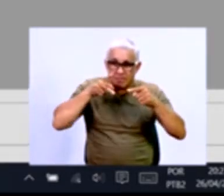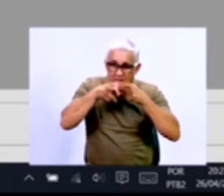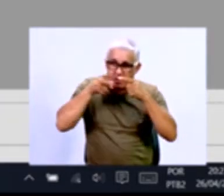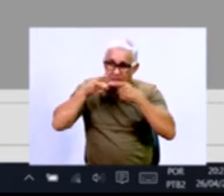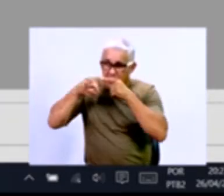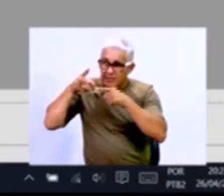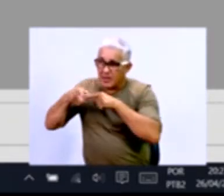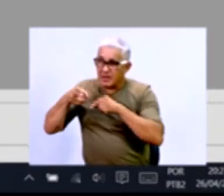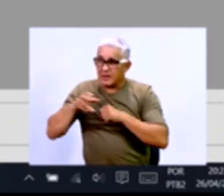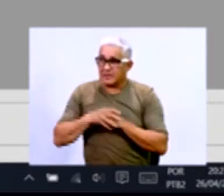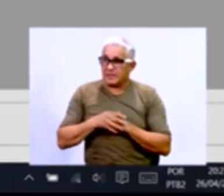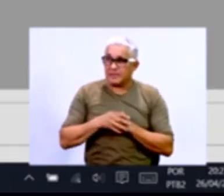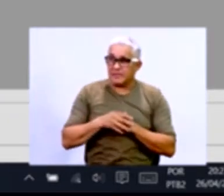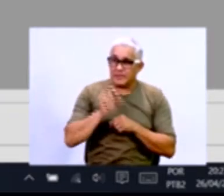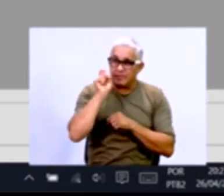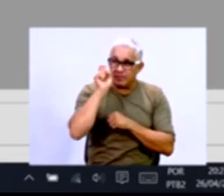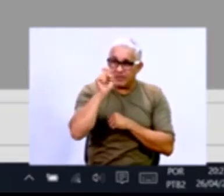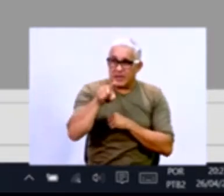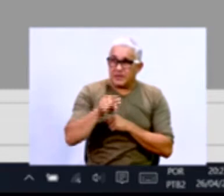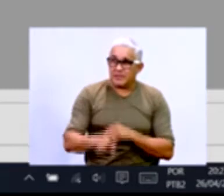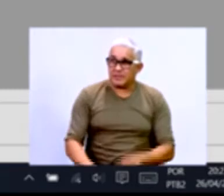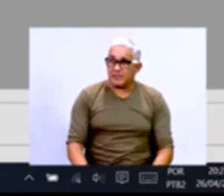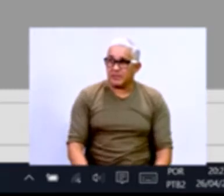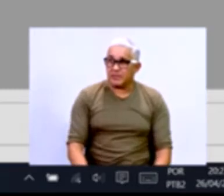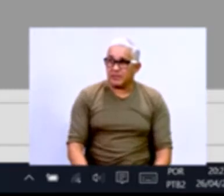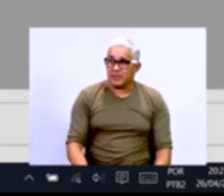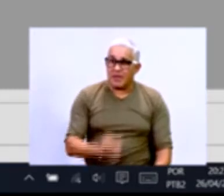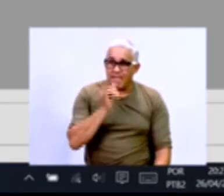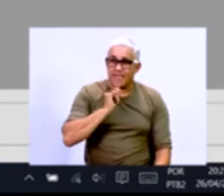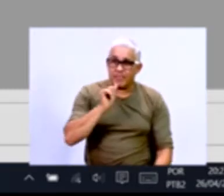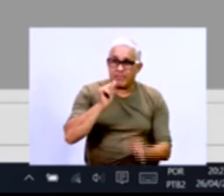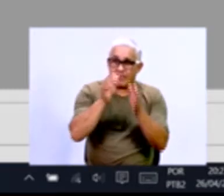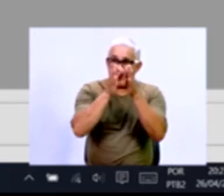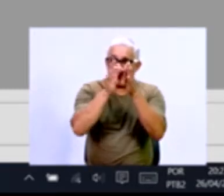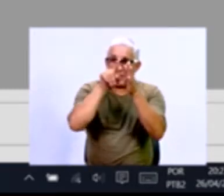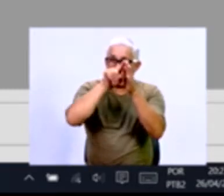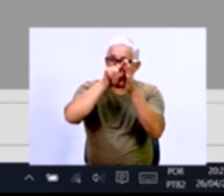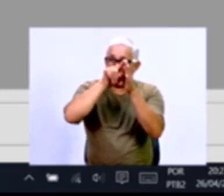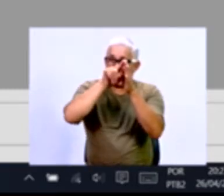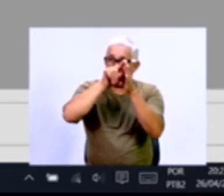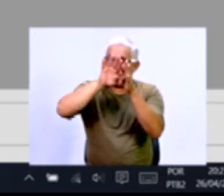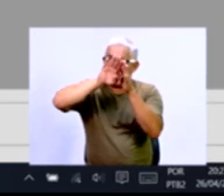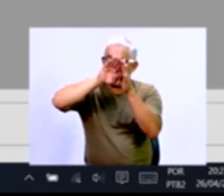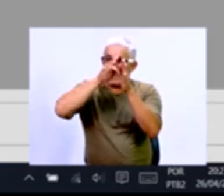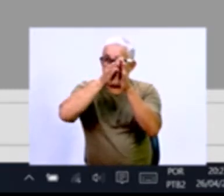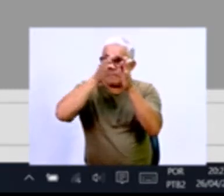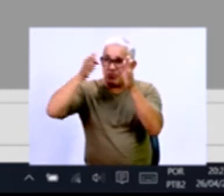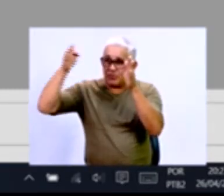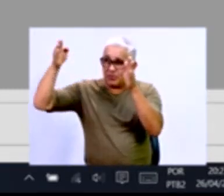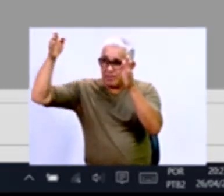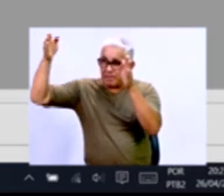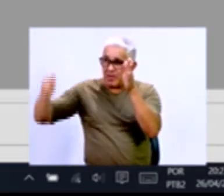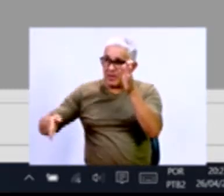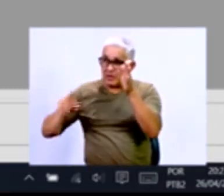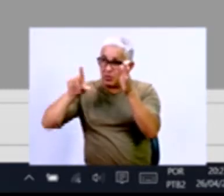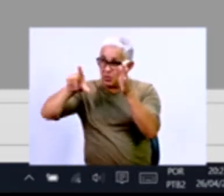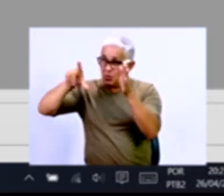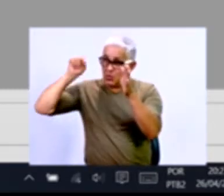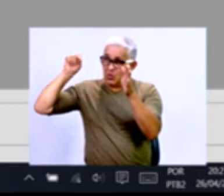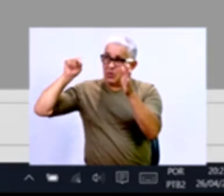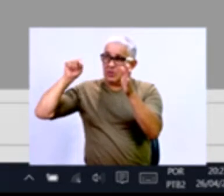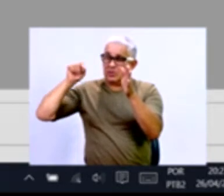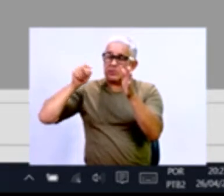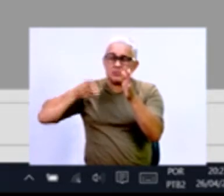Então, eu vou clicar aqui num lugar do 5 até aqui, assim. Seleciono. Sempre